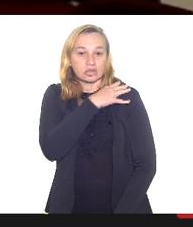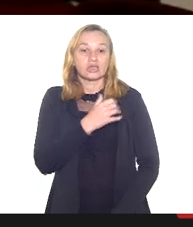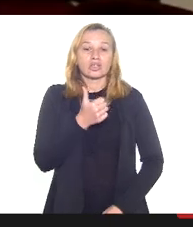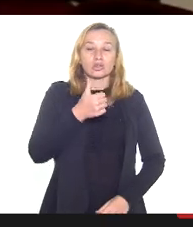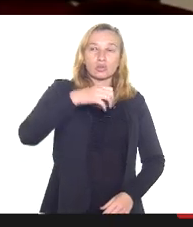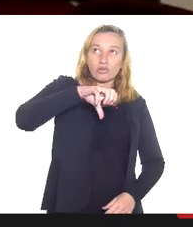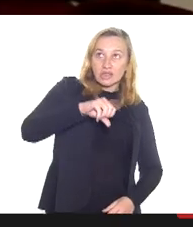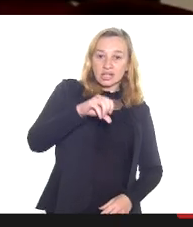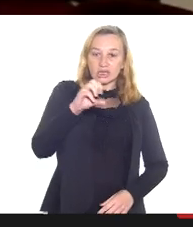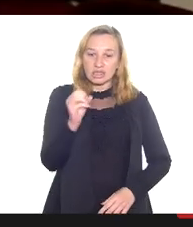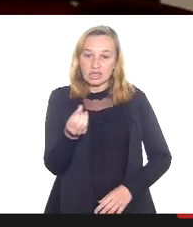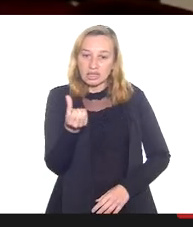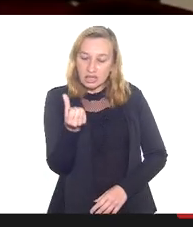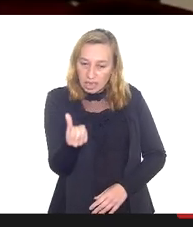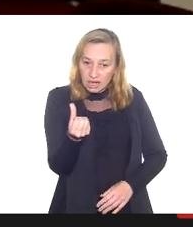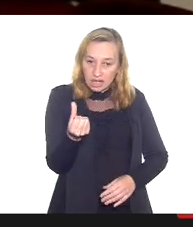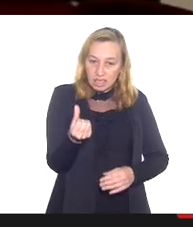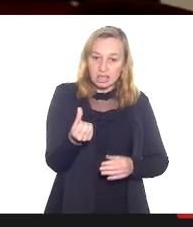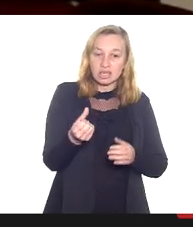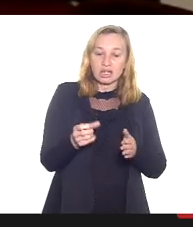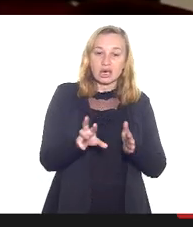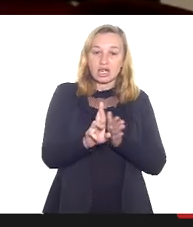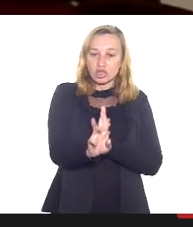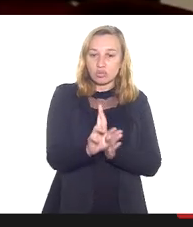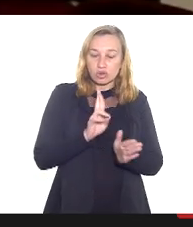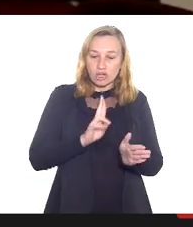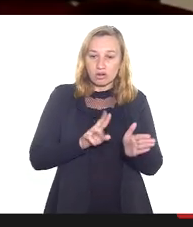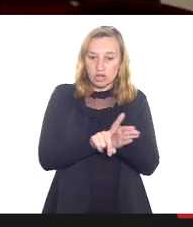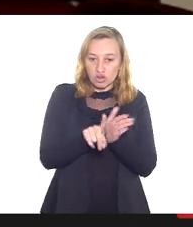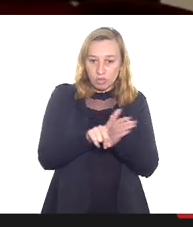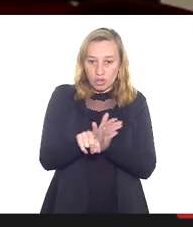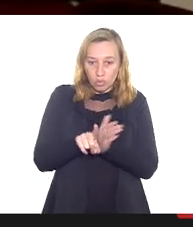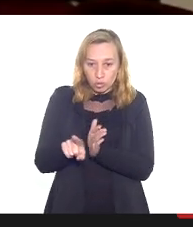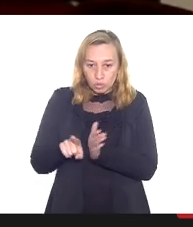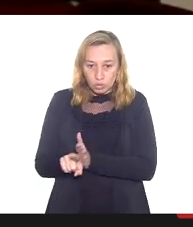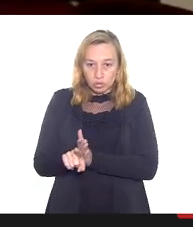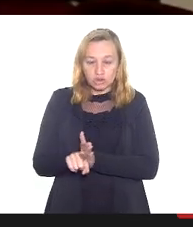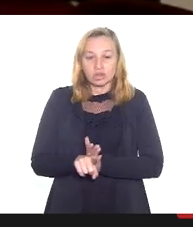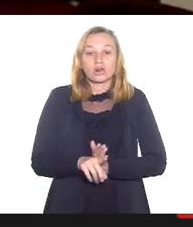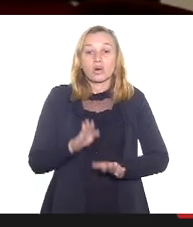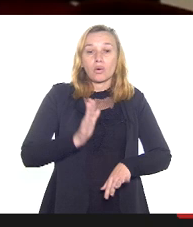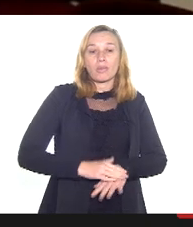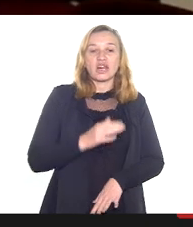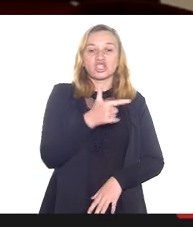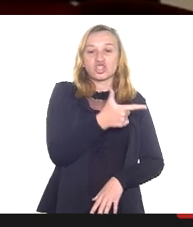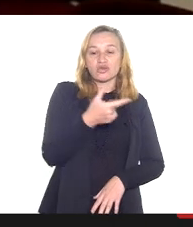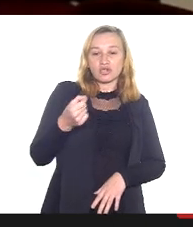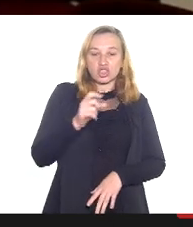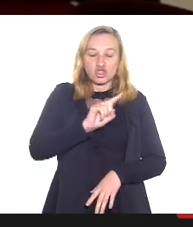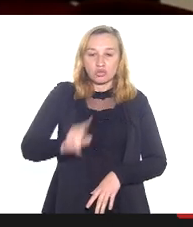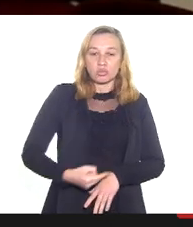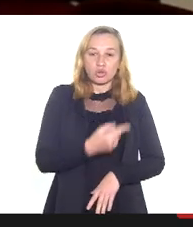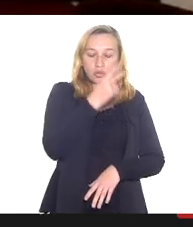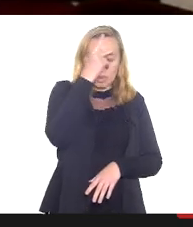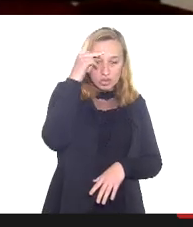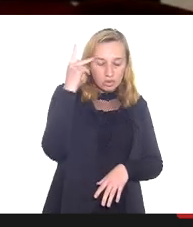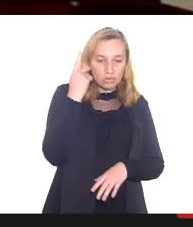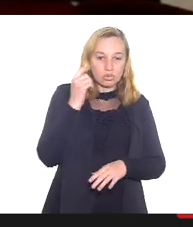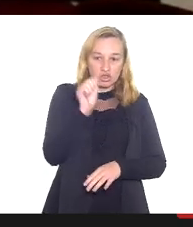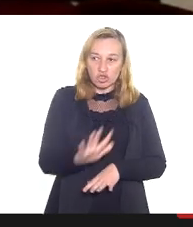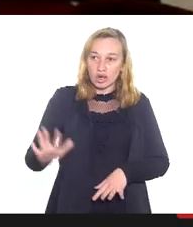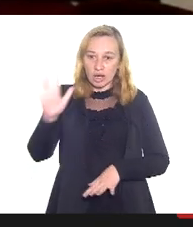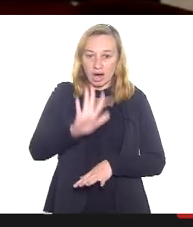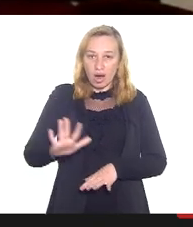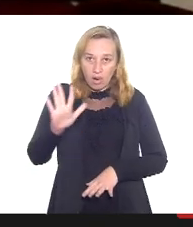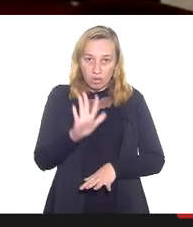906, né, realizaram a discussão, com mais de 20 mil participantes de uma forma geral, tá?